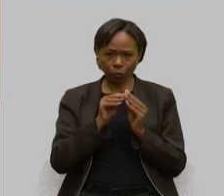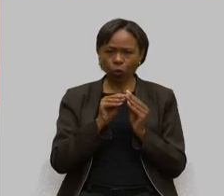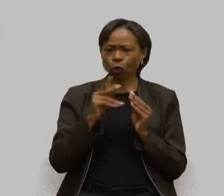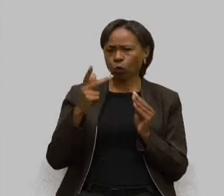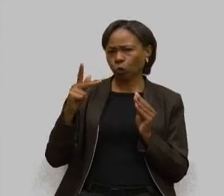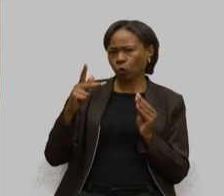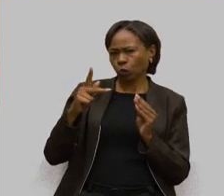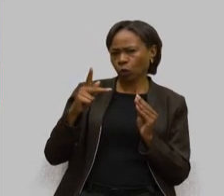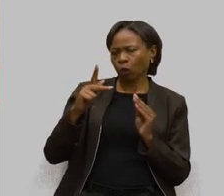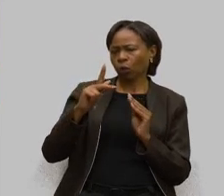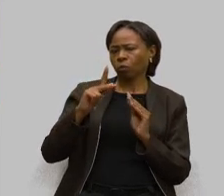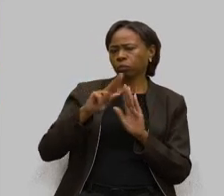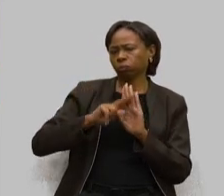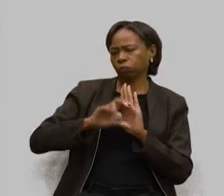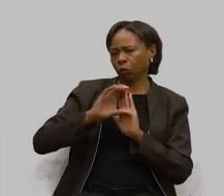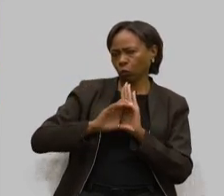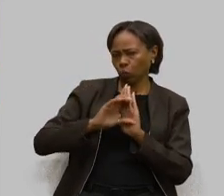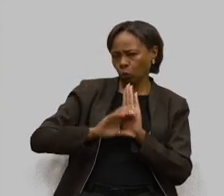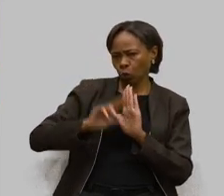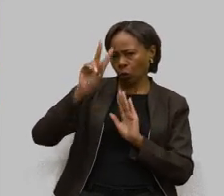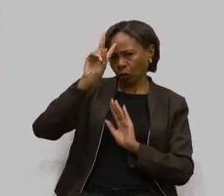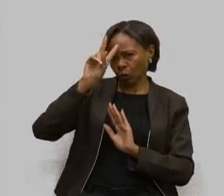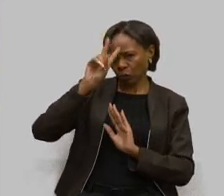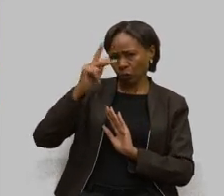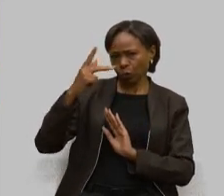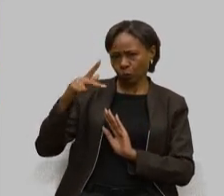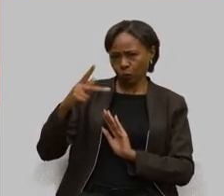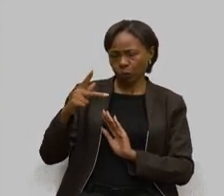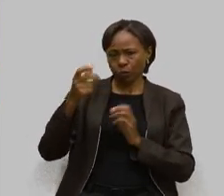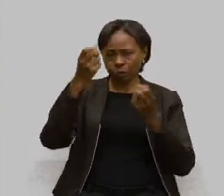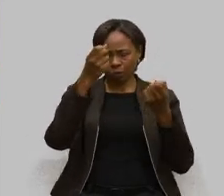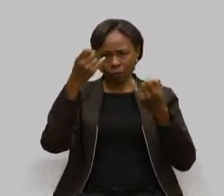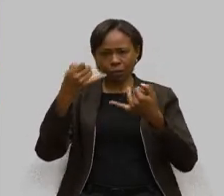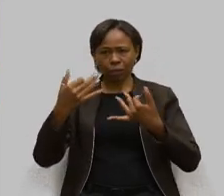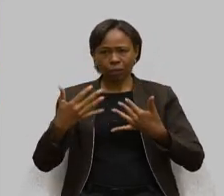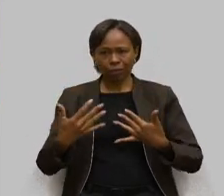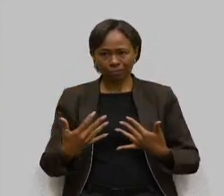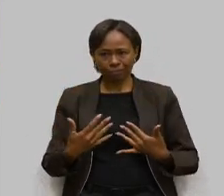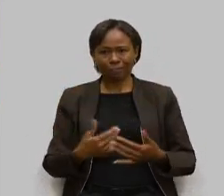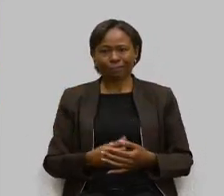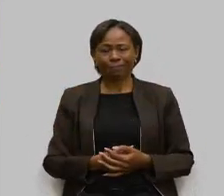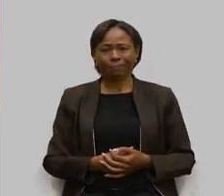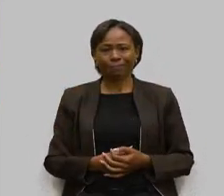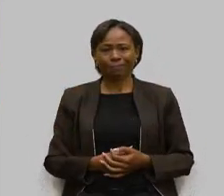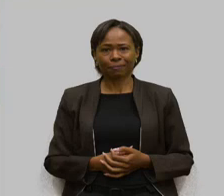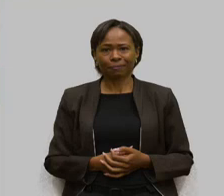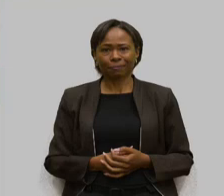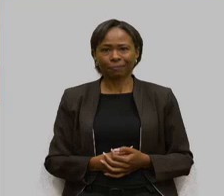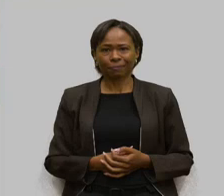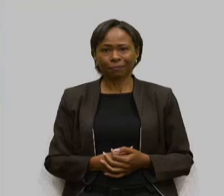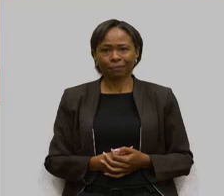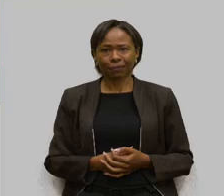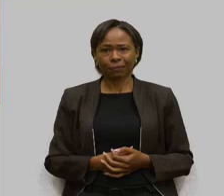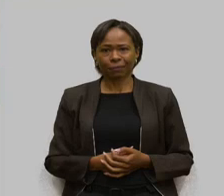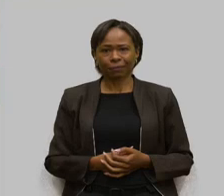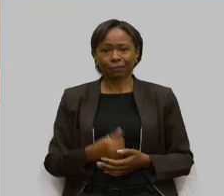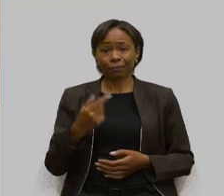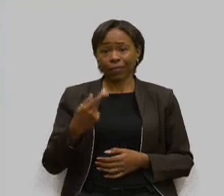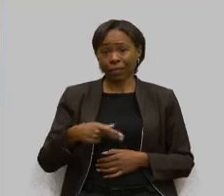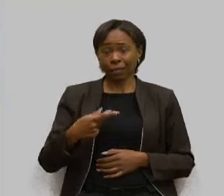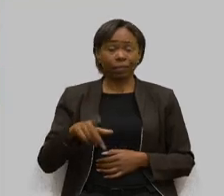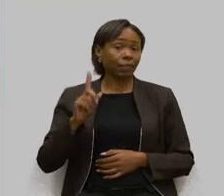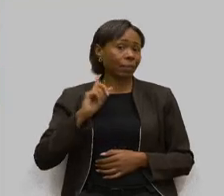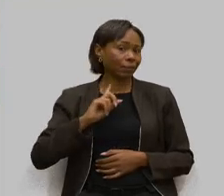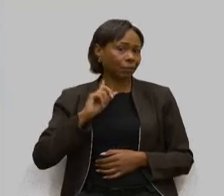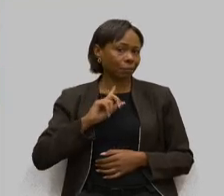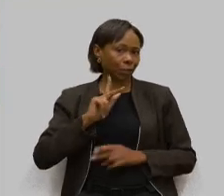histórico aqui pra gente passar aí nossos nosso estado né ação mineira o